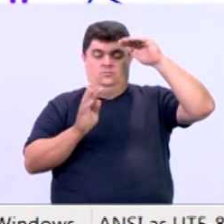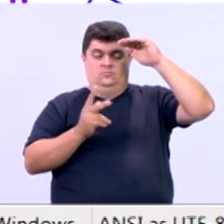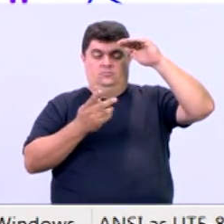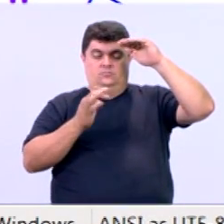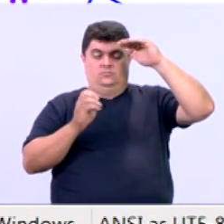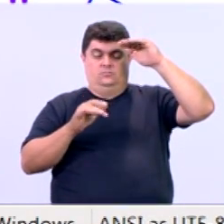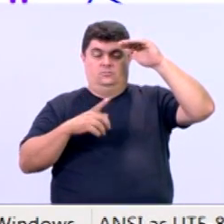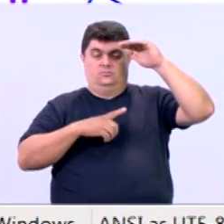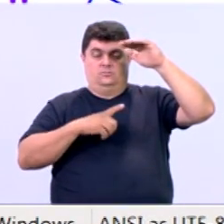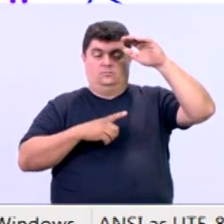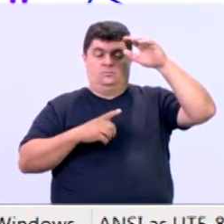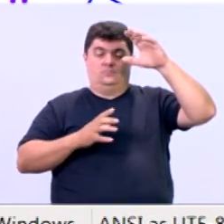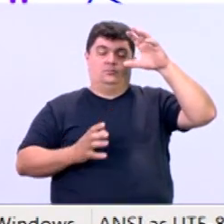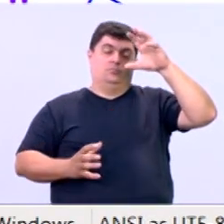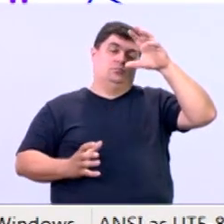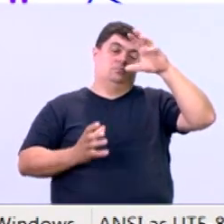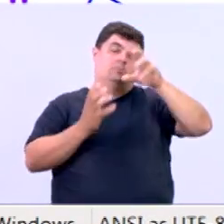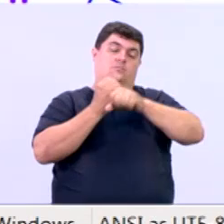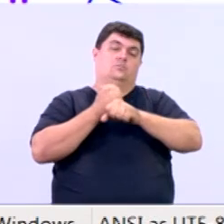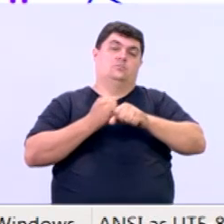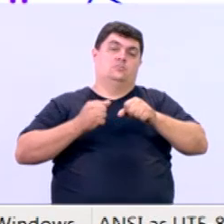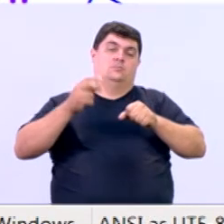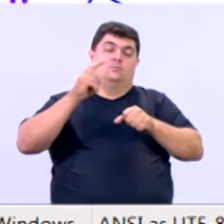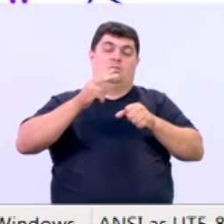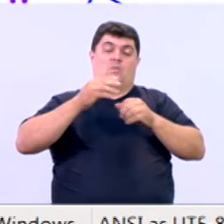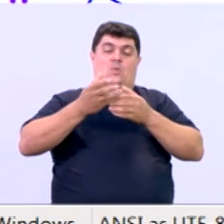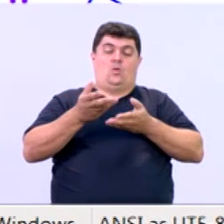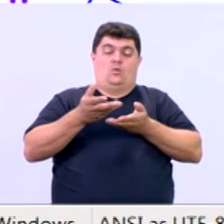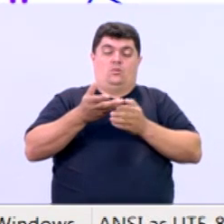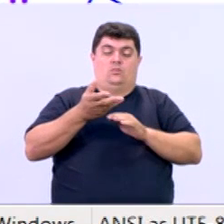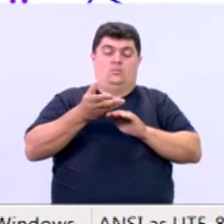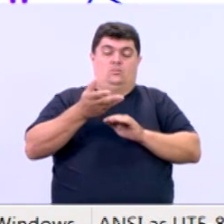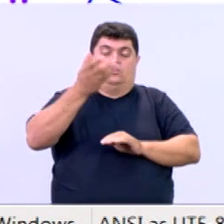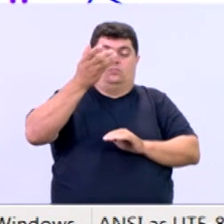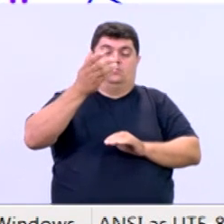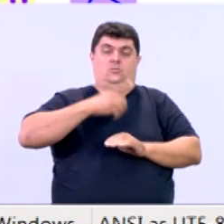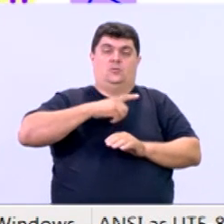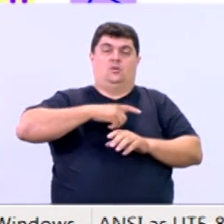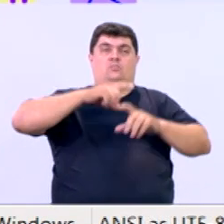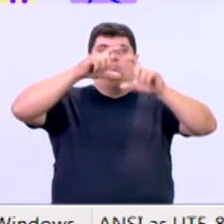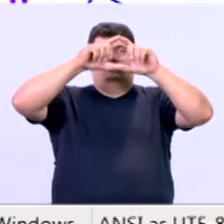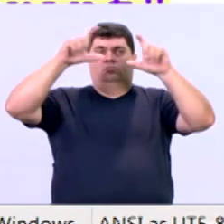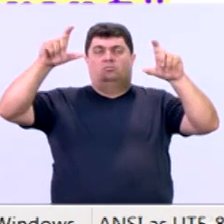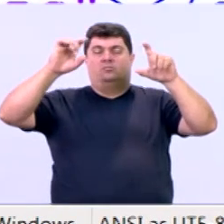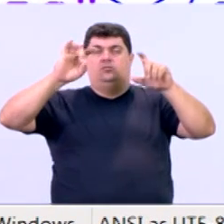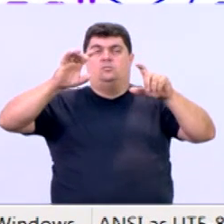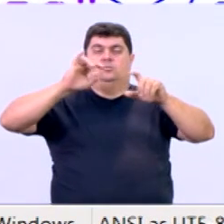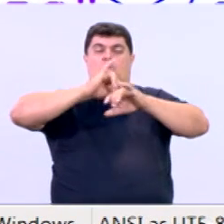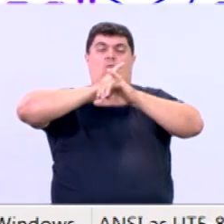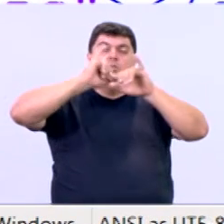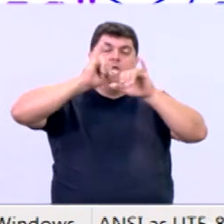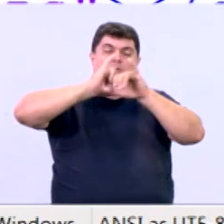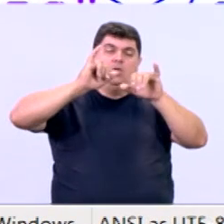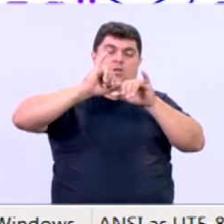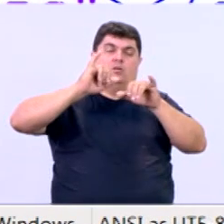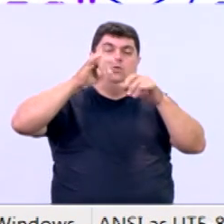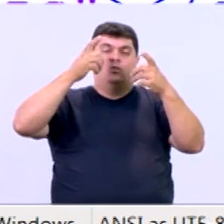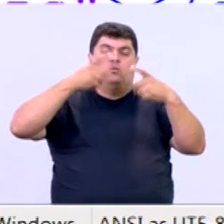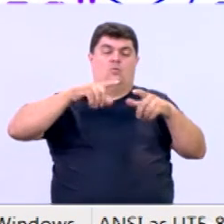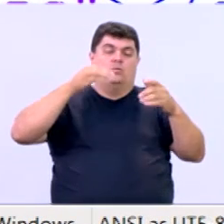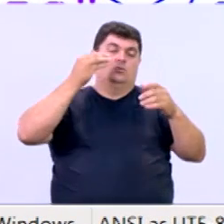ele é composto basicamente por dois pedaços. O cabeçalho, que são as